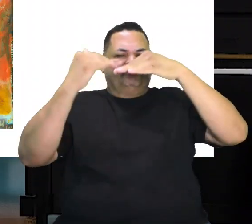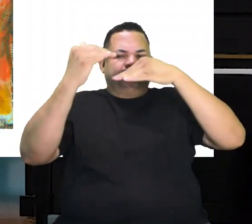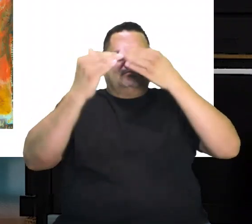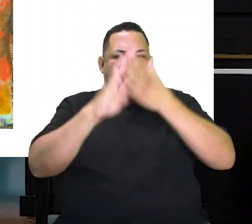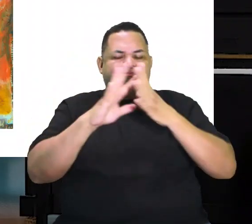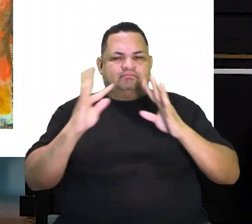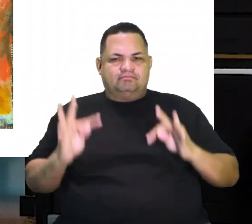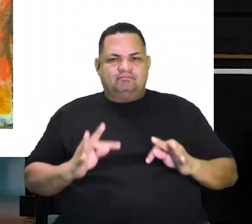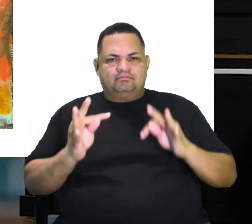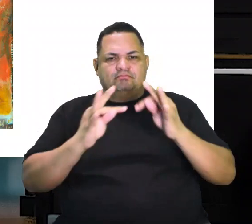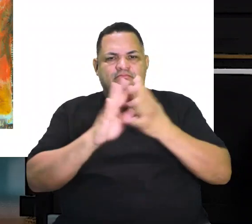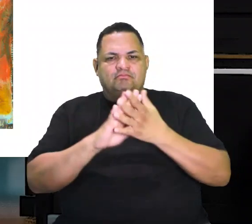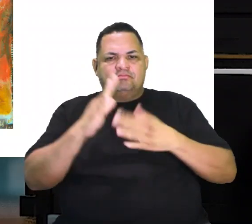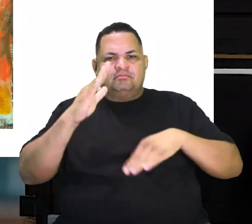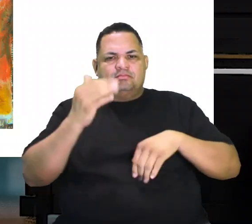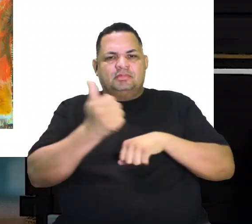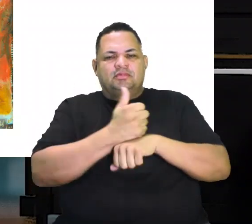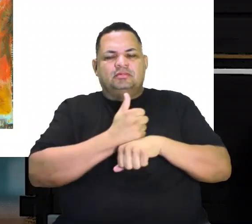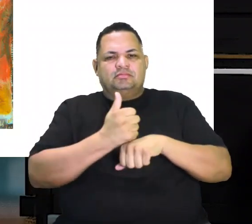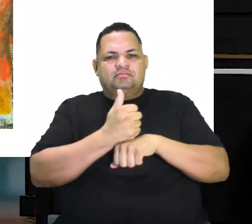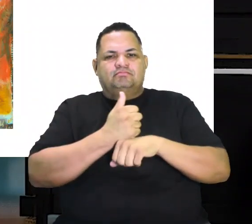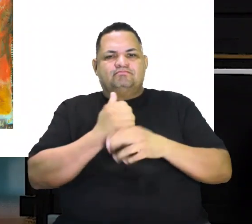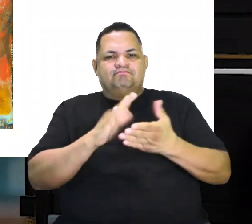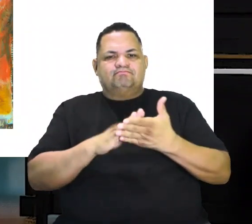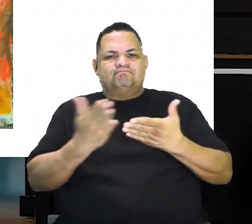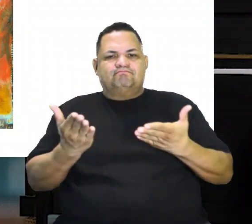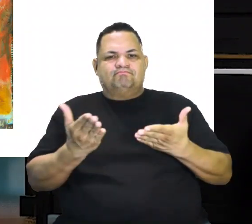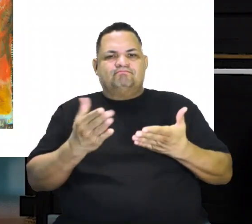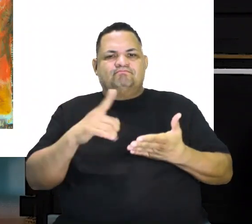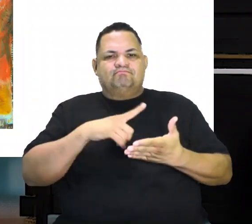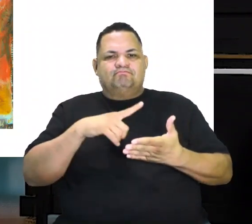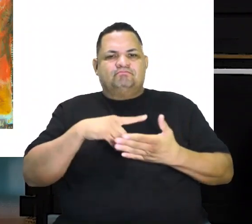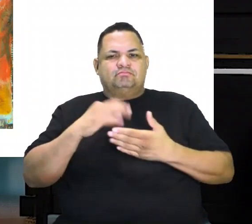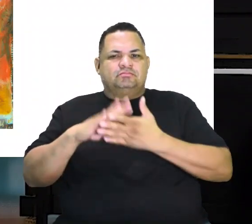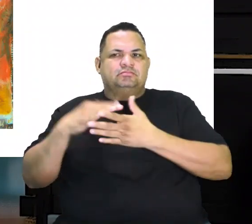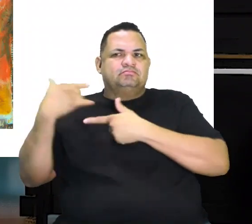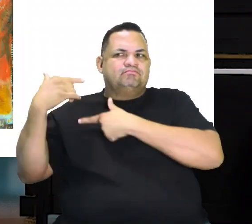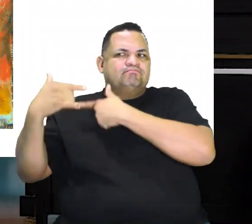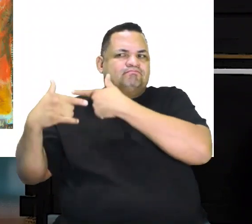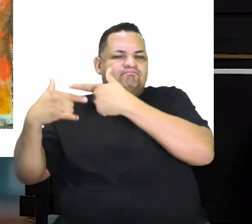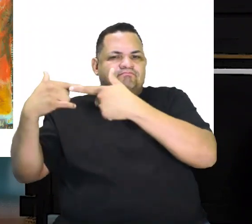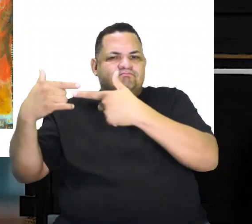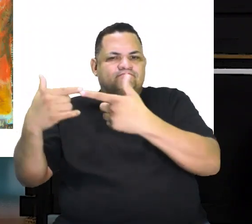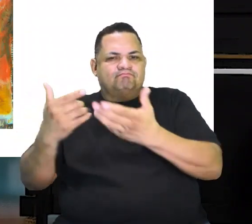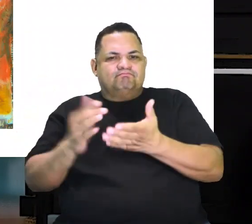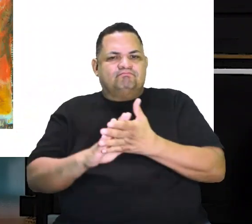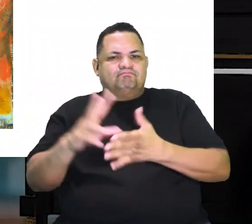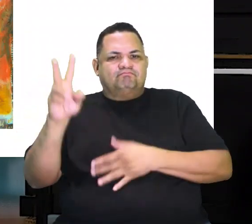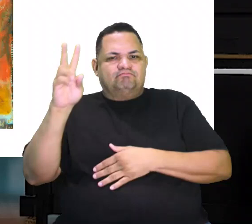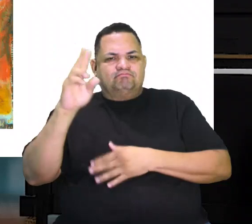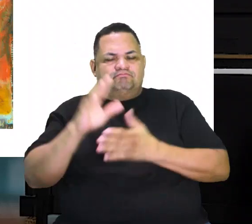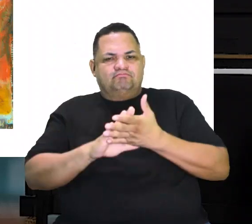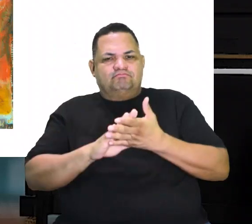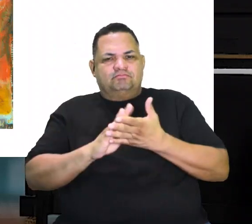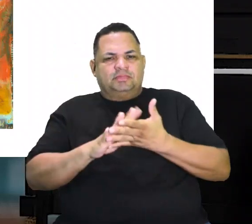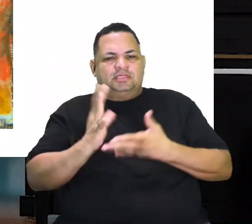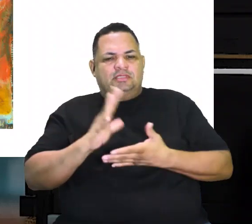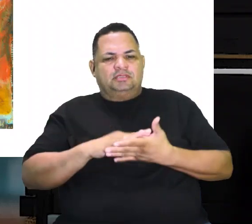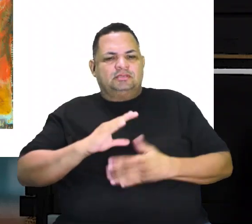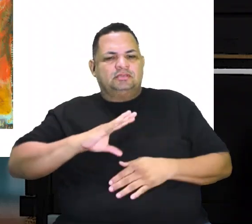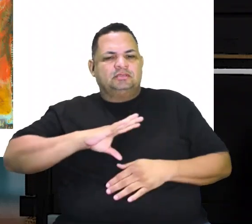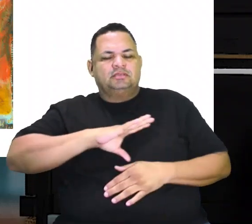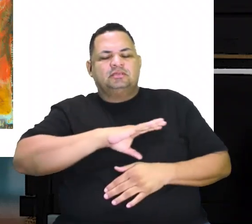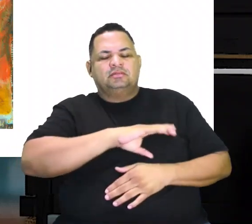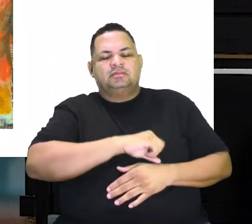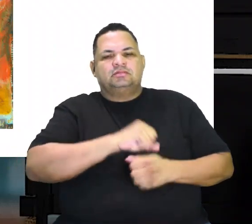desenvolvendo técnicas, né? E o artista ele passeia por várias tendências, né? Então, a partir do momento que ele se apaixona pelo